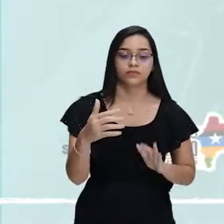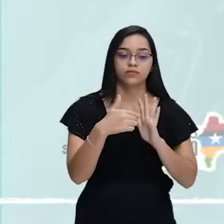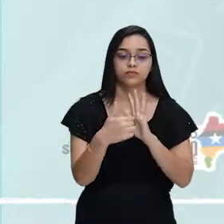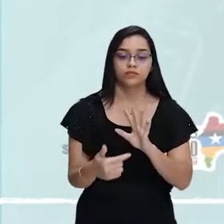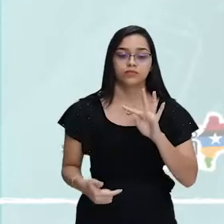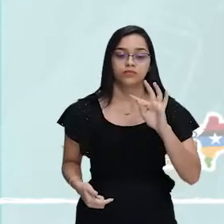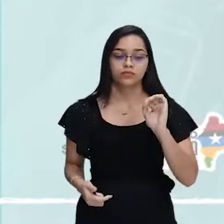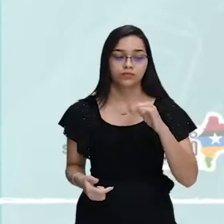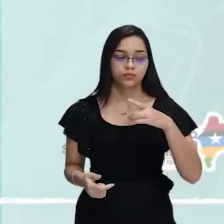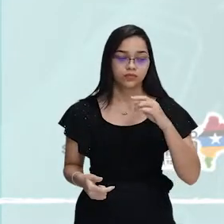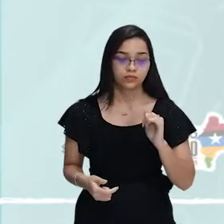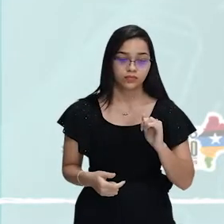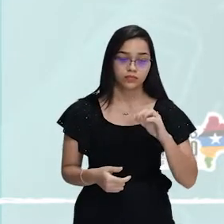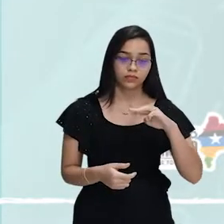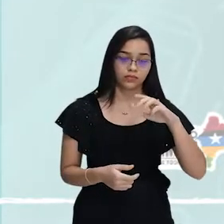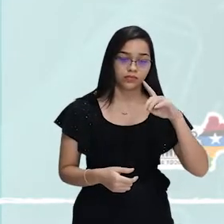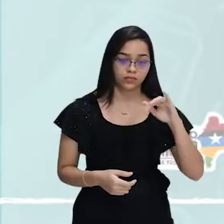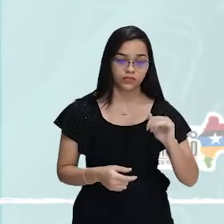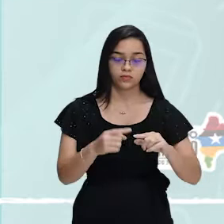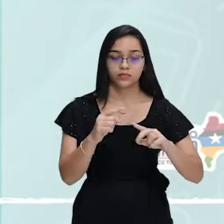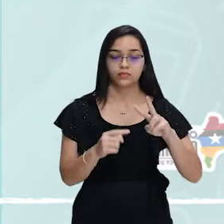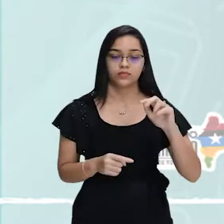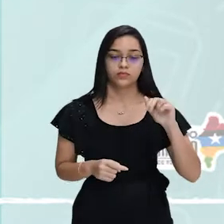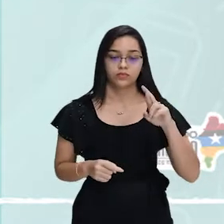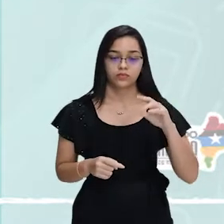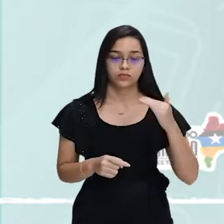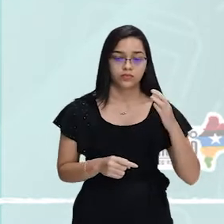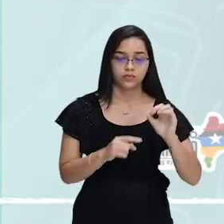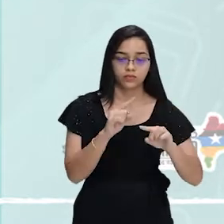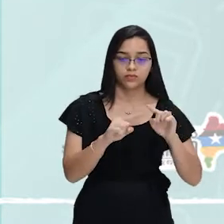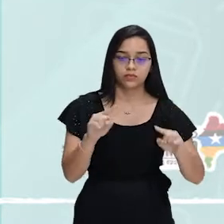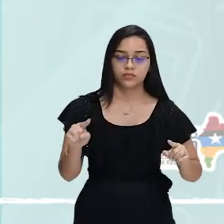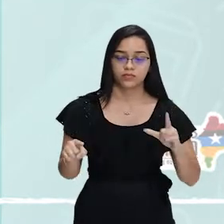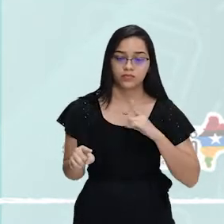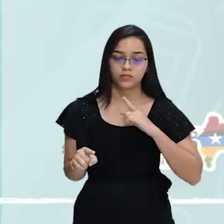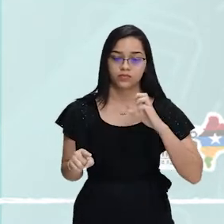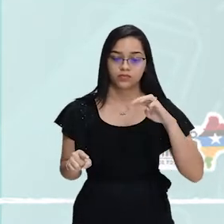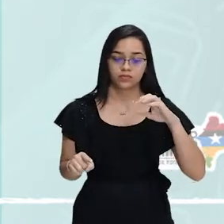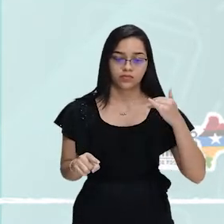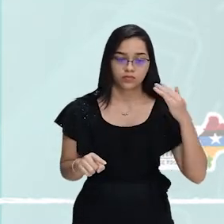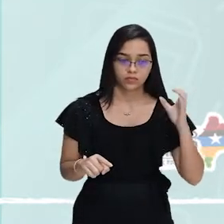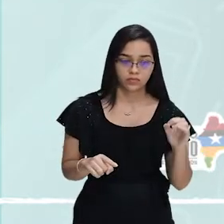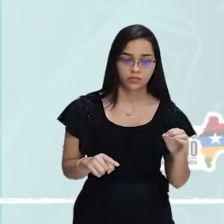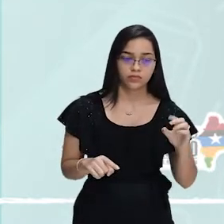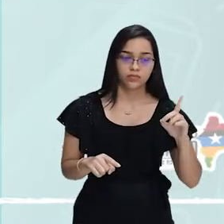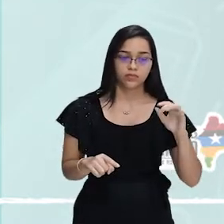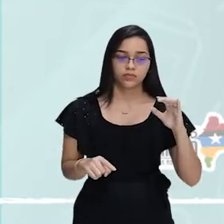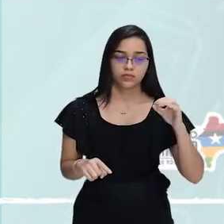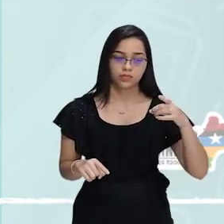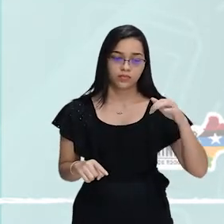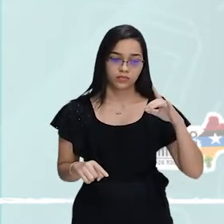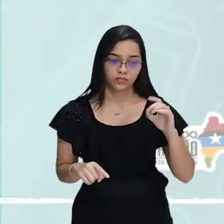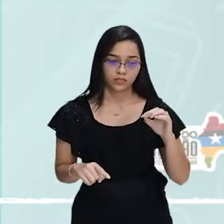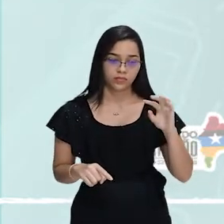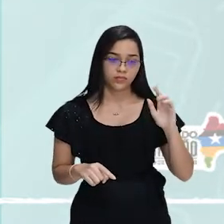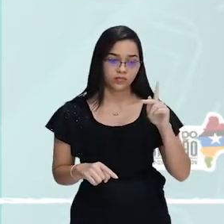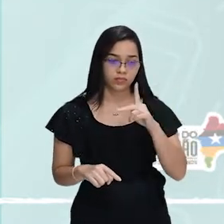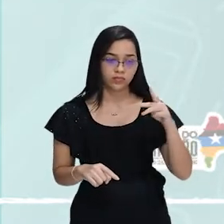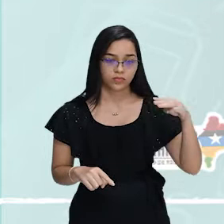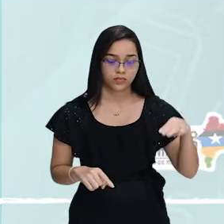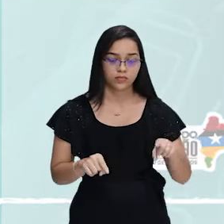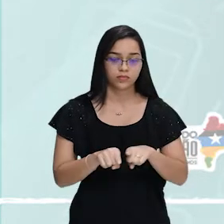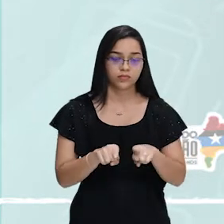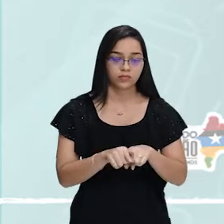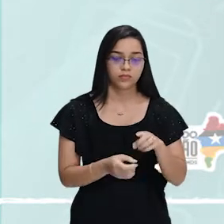que a taxa média de variação, tá, entre a emissão de dióxido de carbono em ppm e